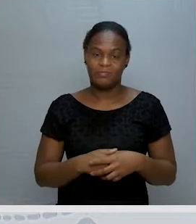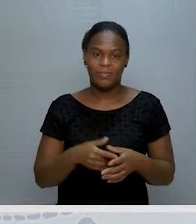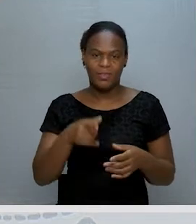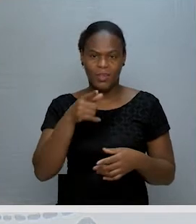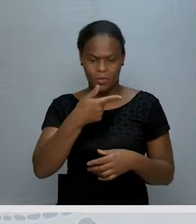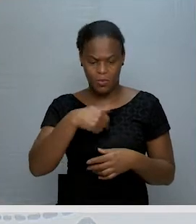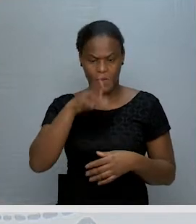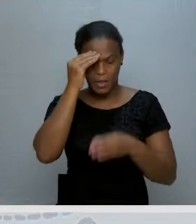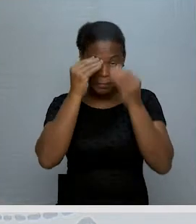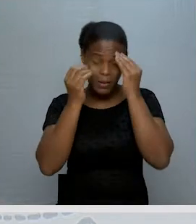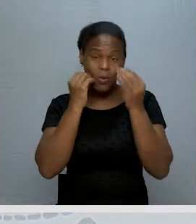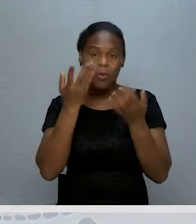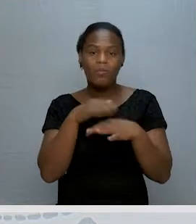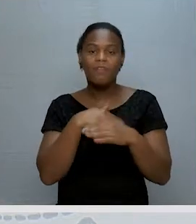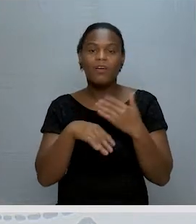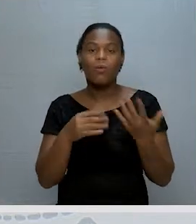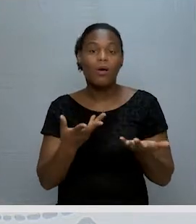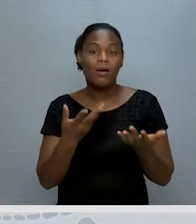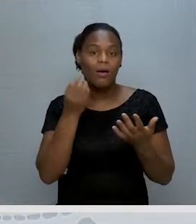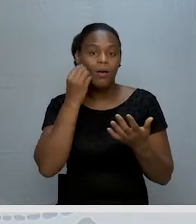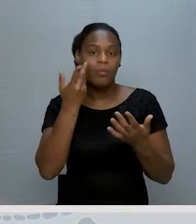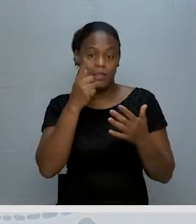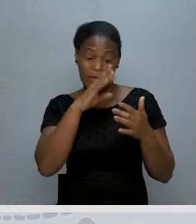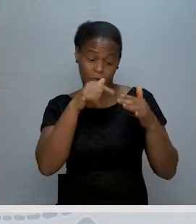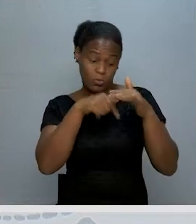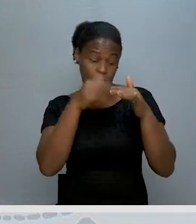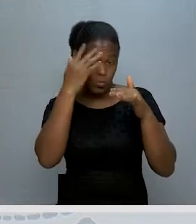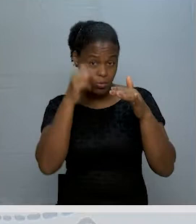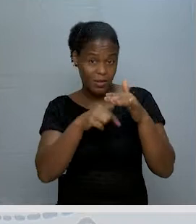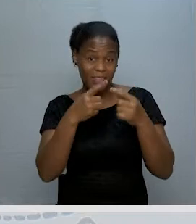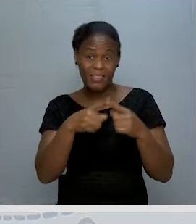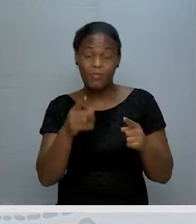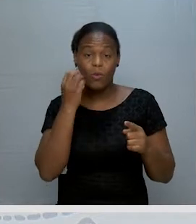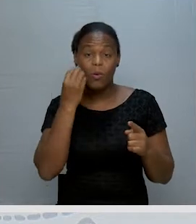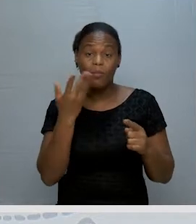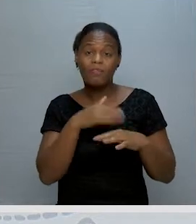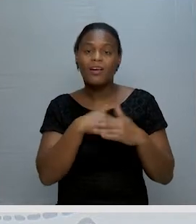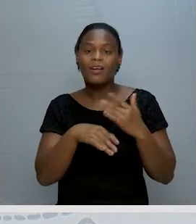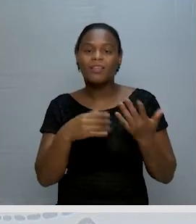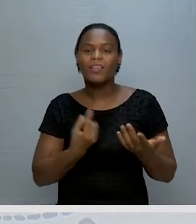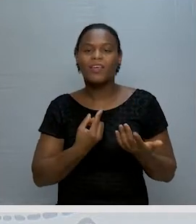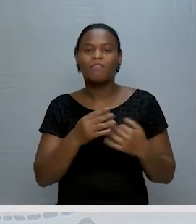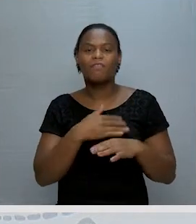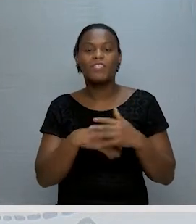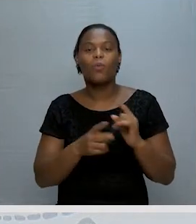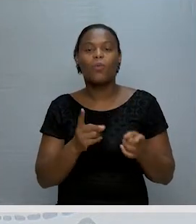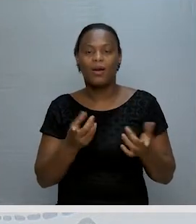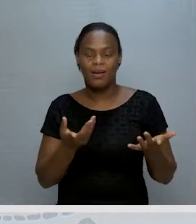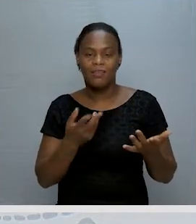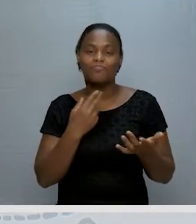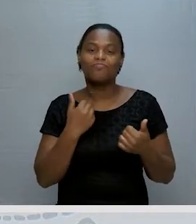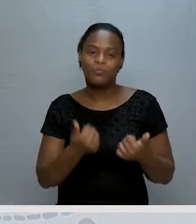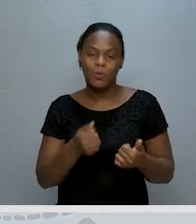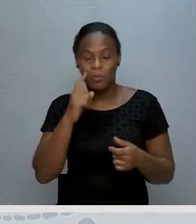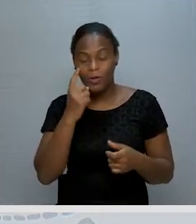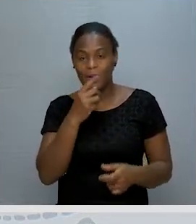diferentes. Não aprendemos hoje como é que se faz quando os denominadores são diferentes? Devemos o quê?